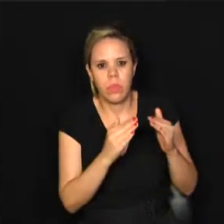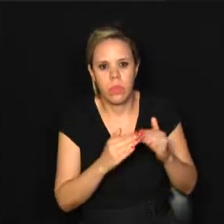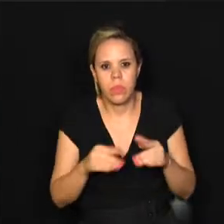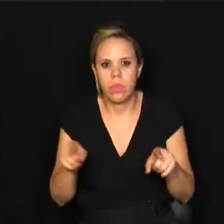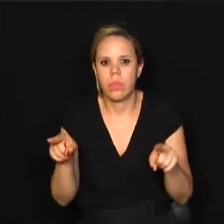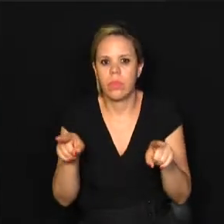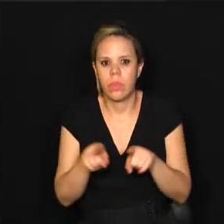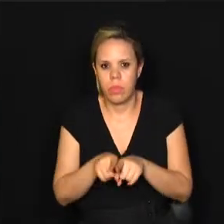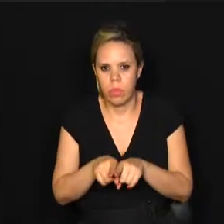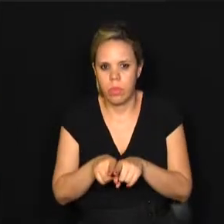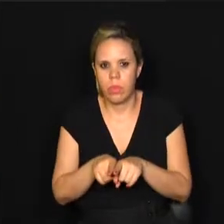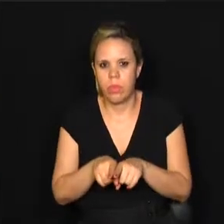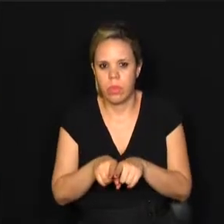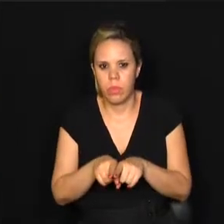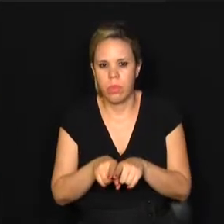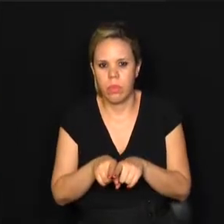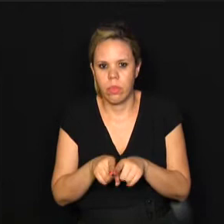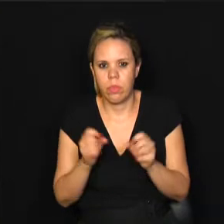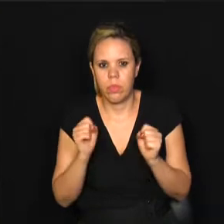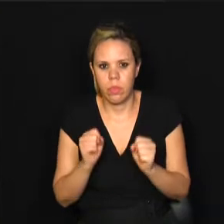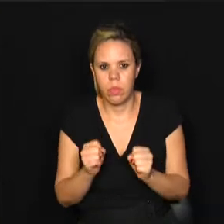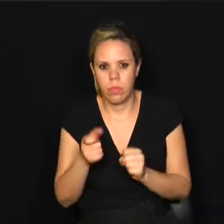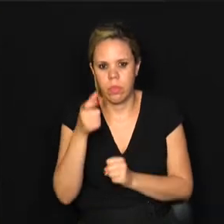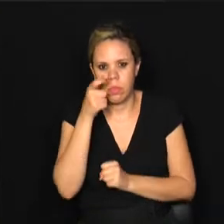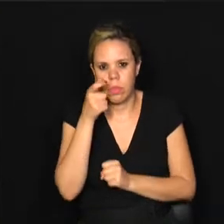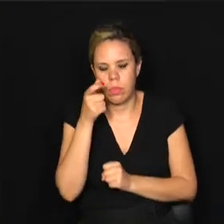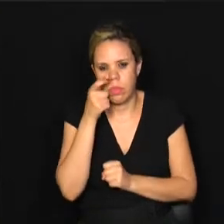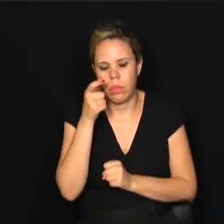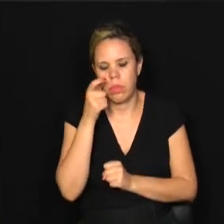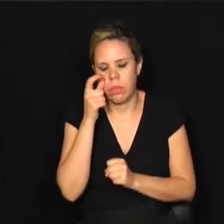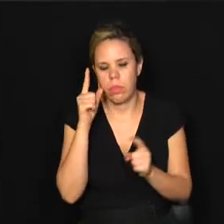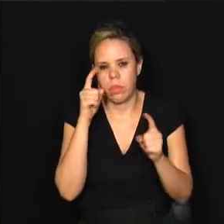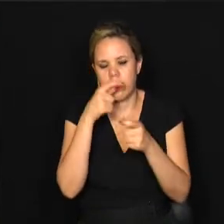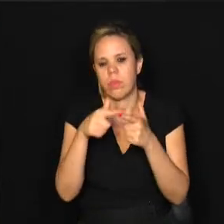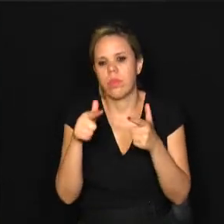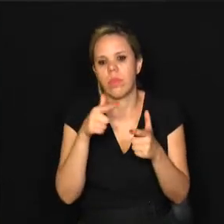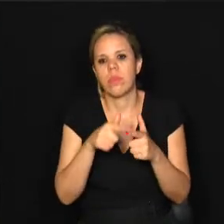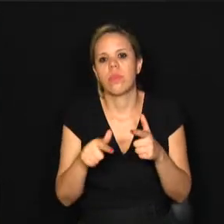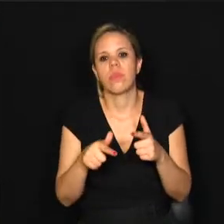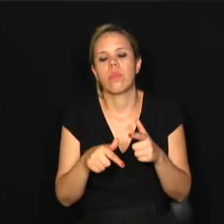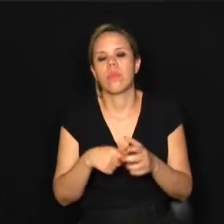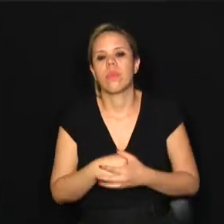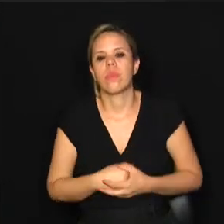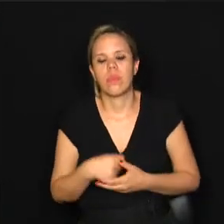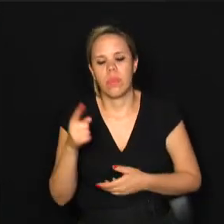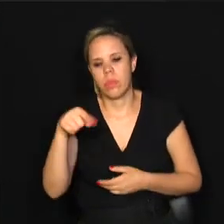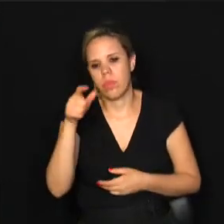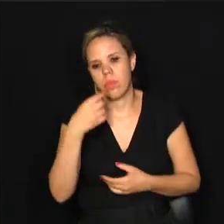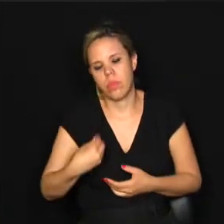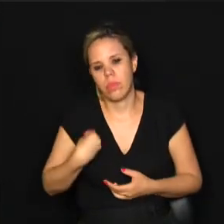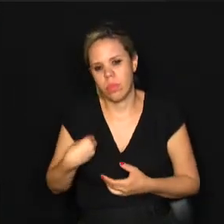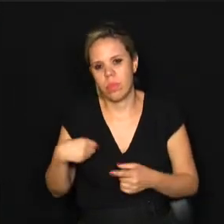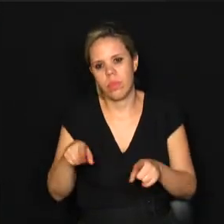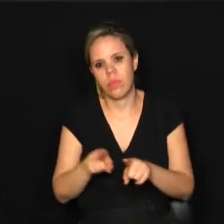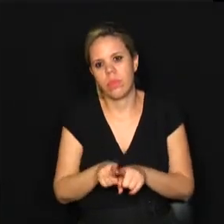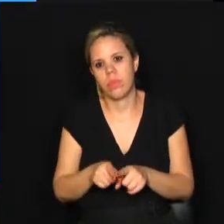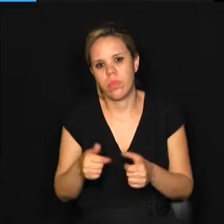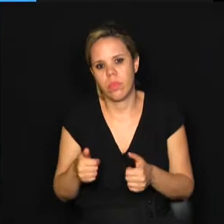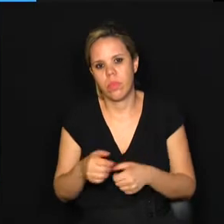também eles podem assistir essa dificuldade que vocês estão vivendo aí também.